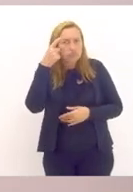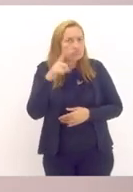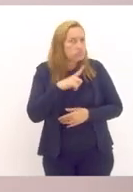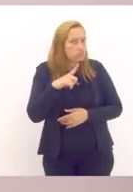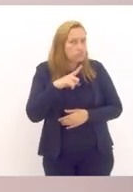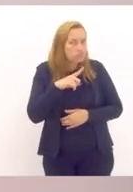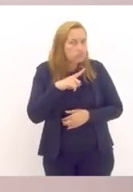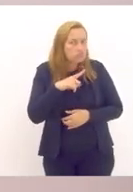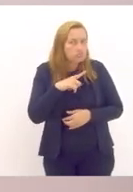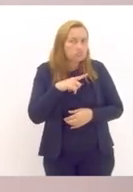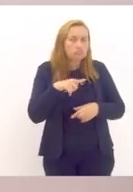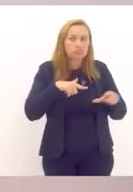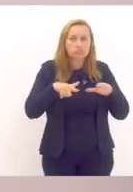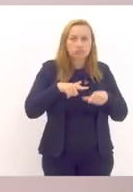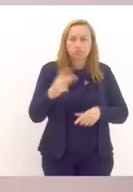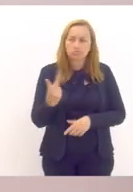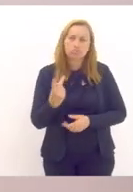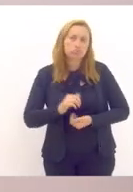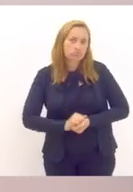trabalha nos dois.